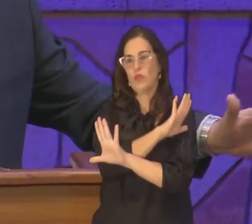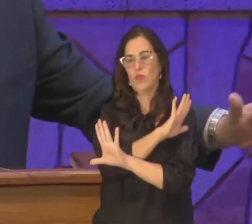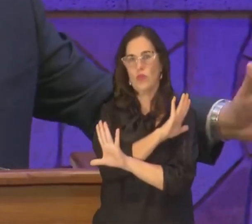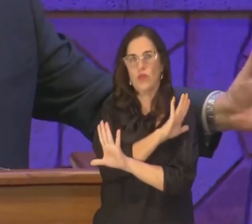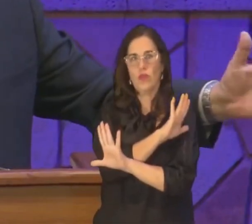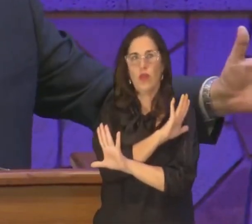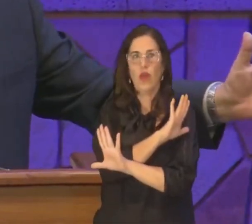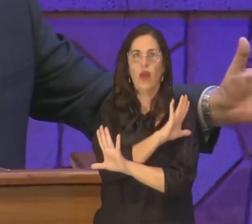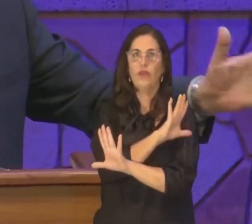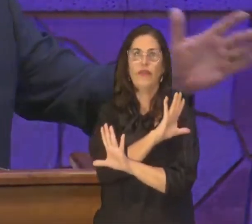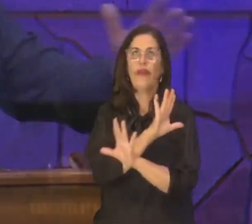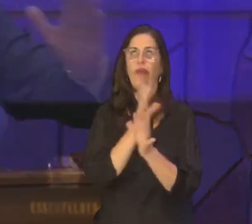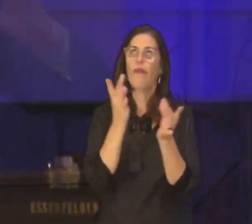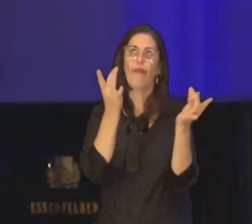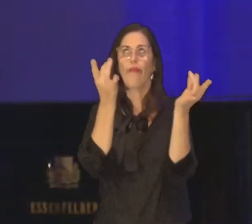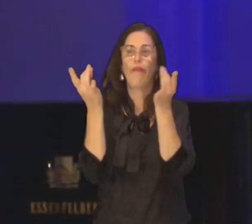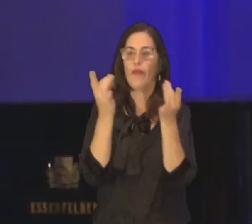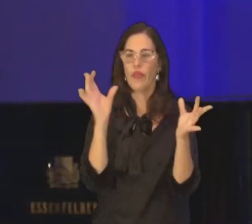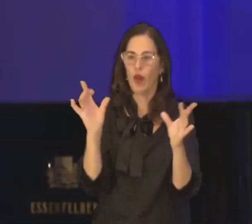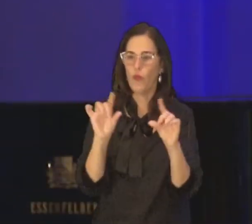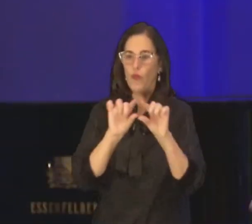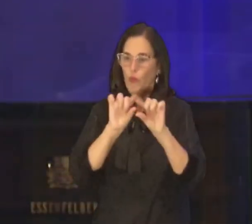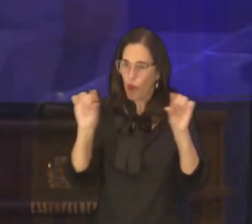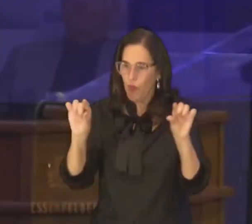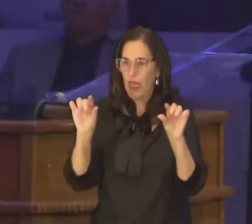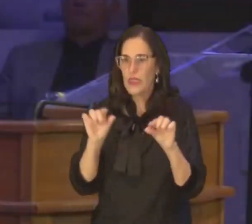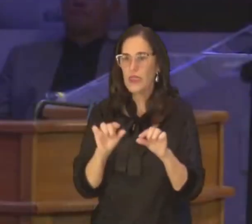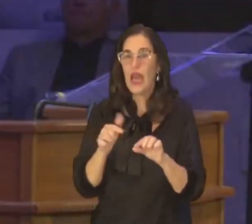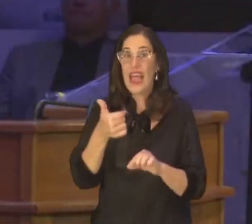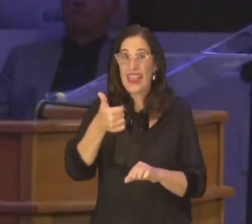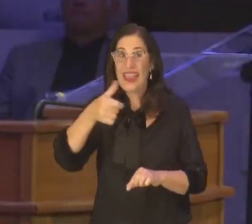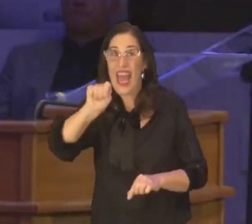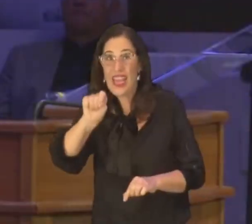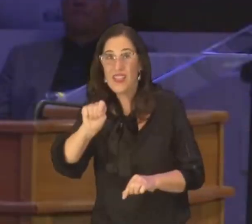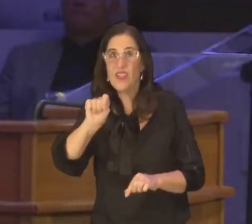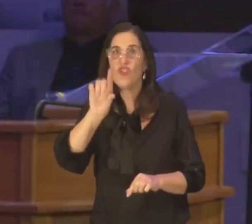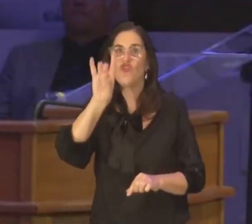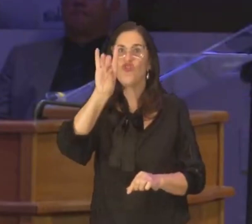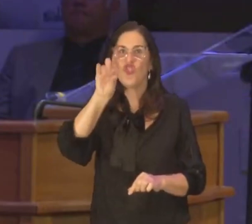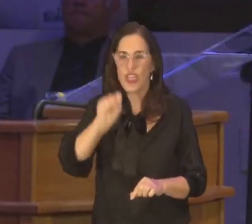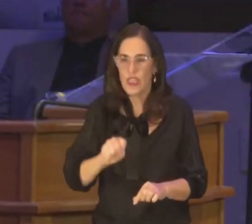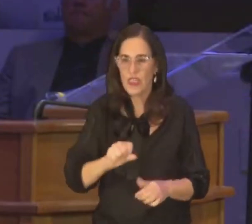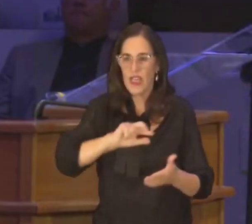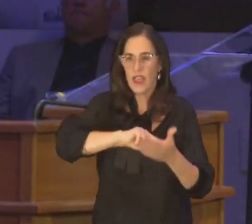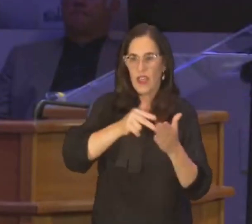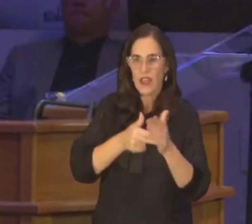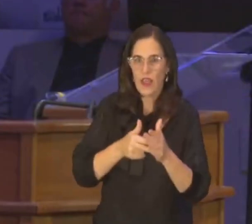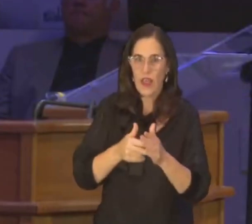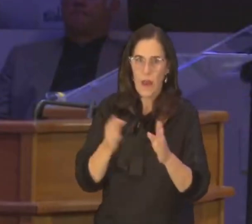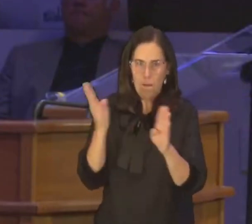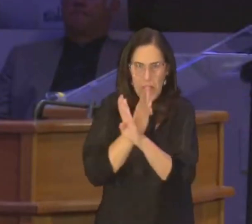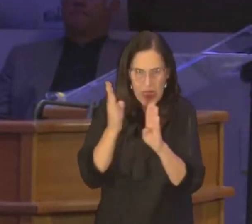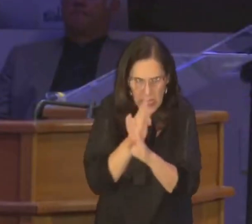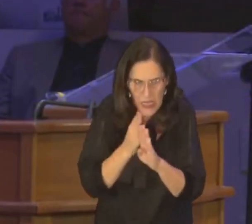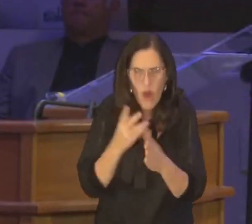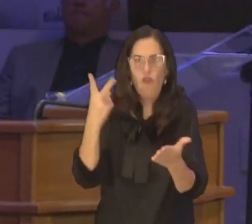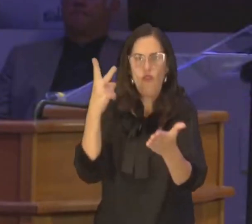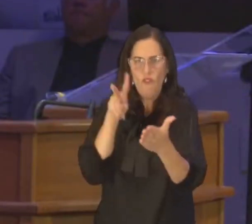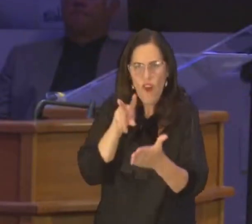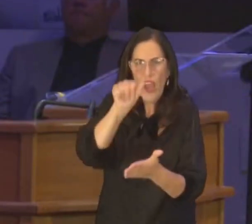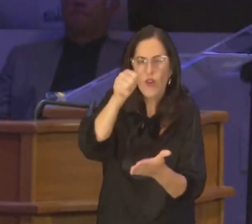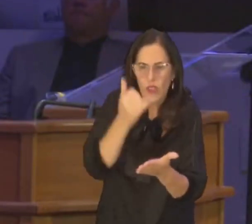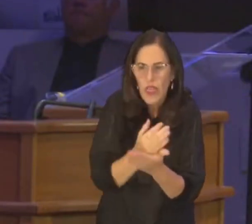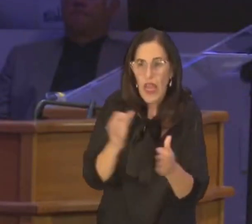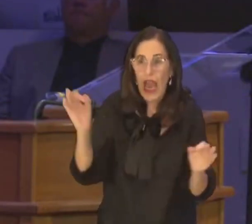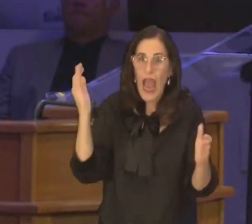misticismo nesta frase. Quando ele diz assim, 10 dias, ele está se referindo ao seguinte: há uma perseguição que virá e